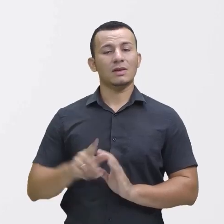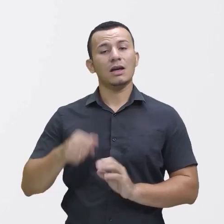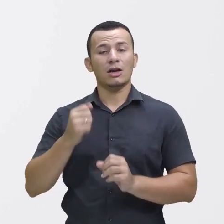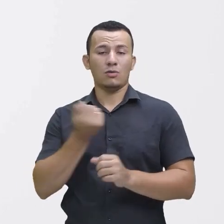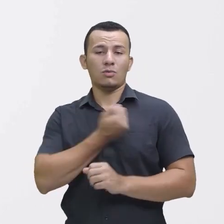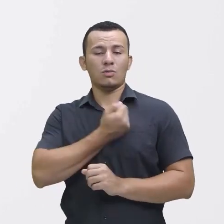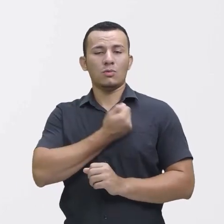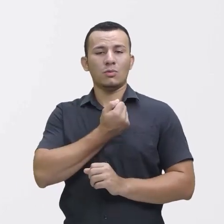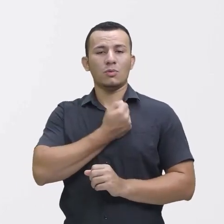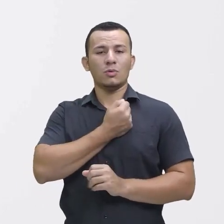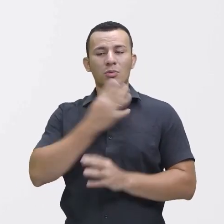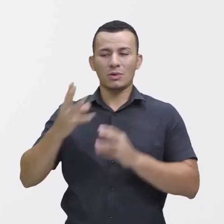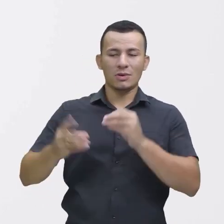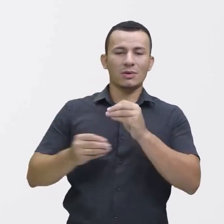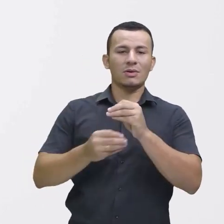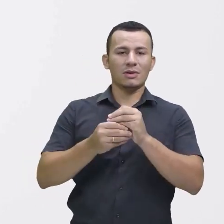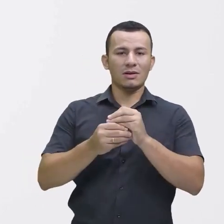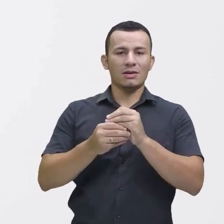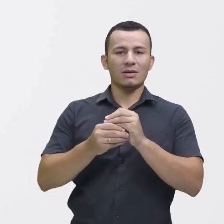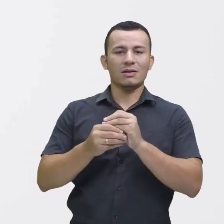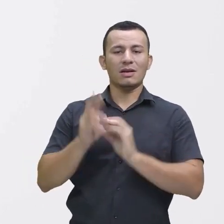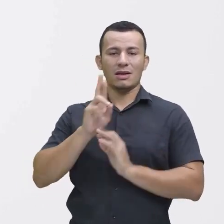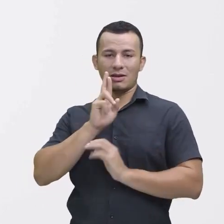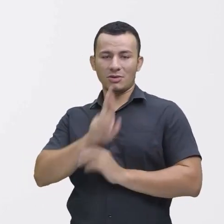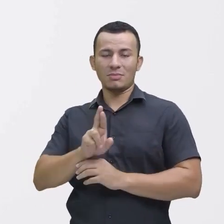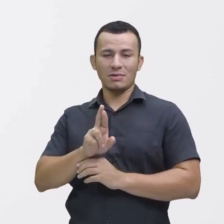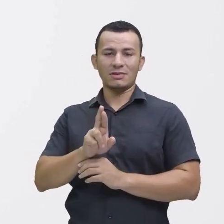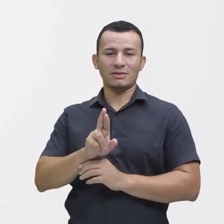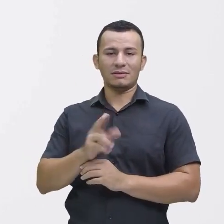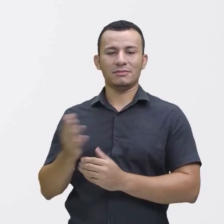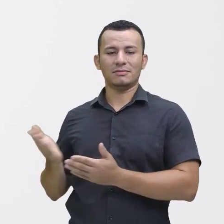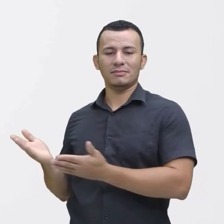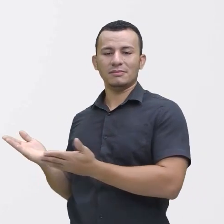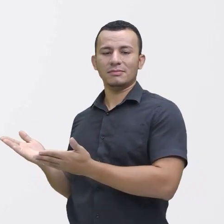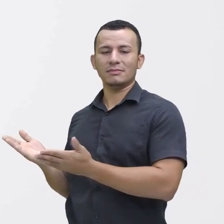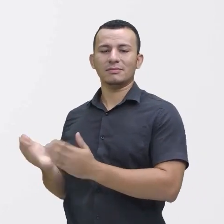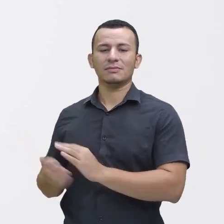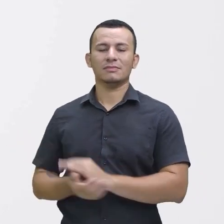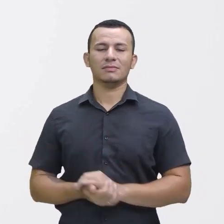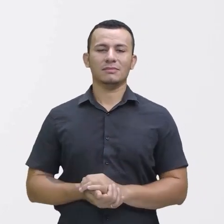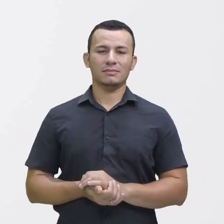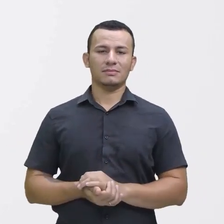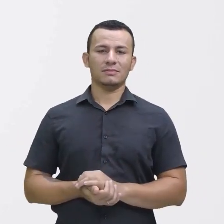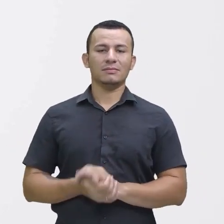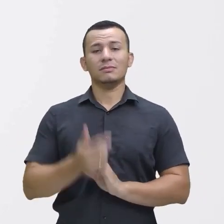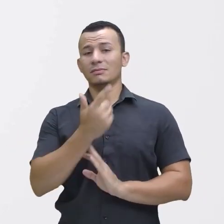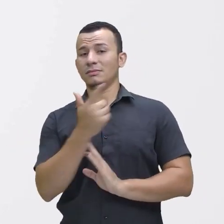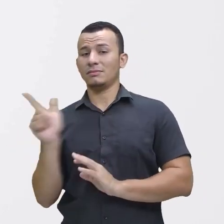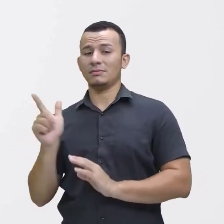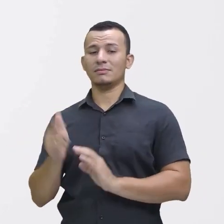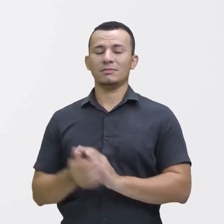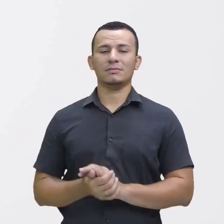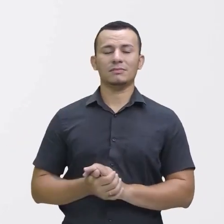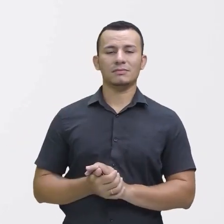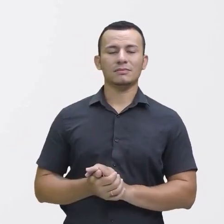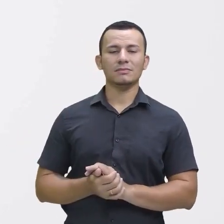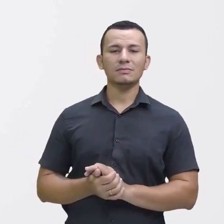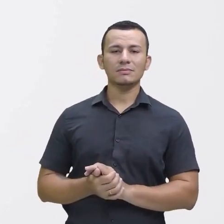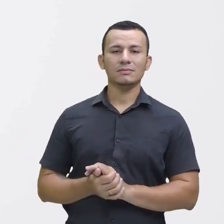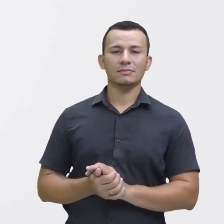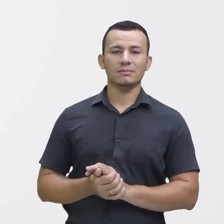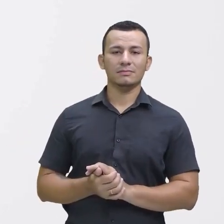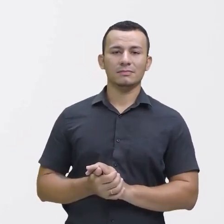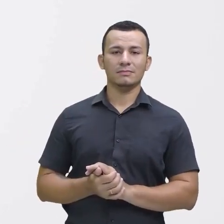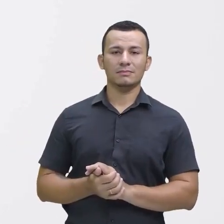que vai para o balão. Entendeu? Vamos para o próximo.